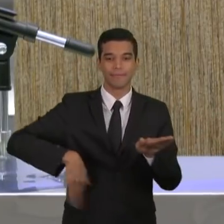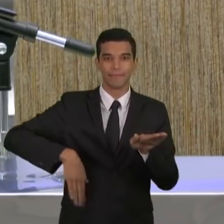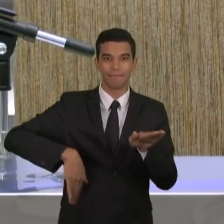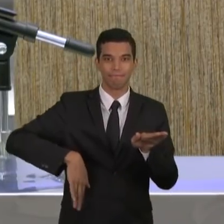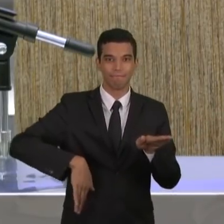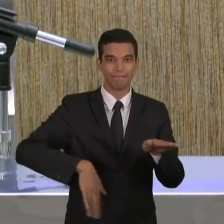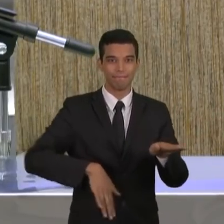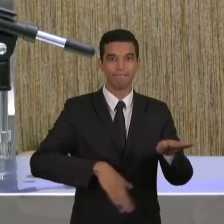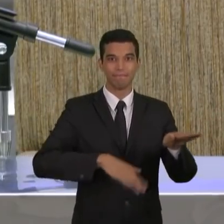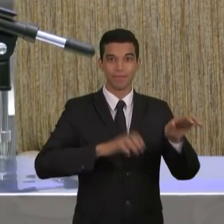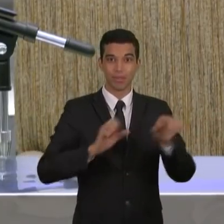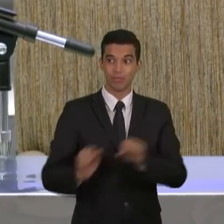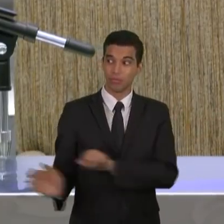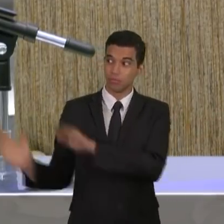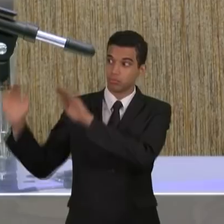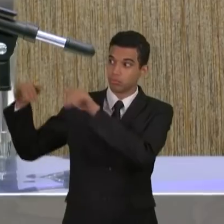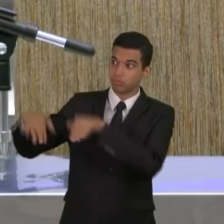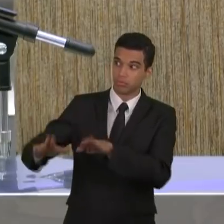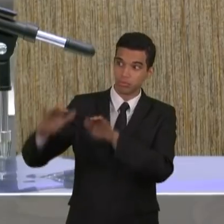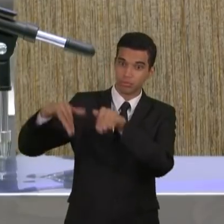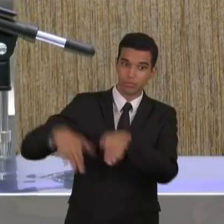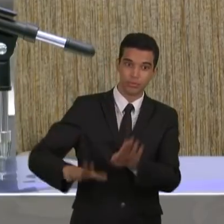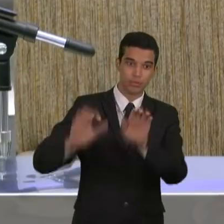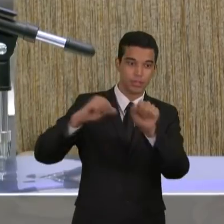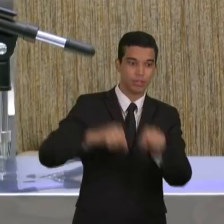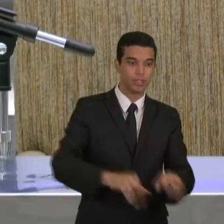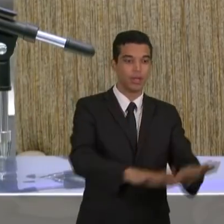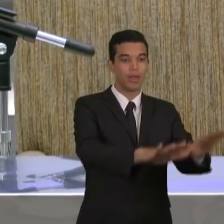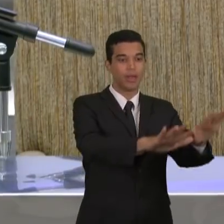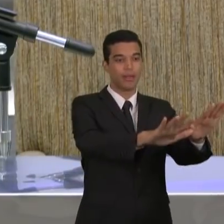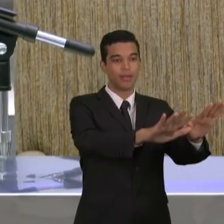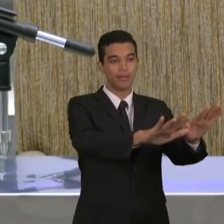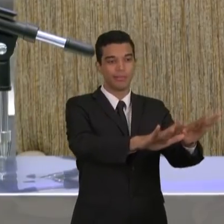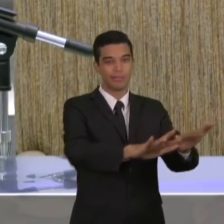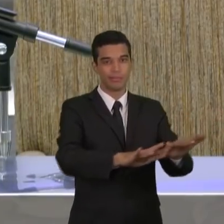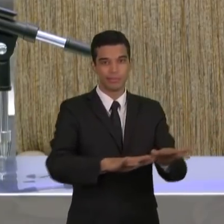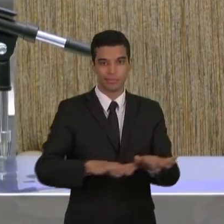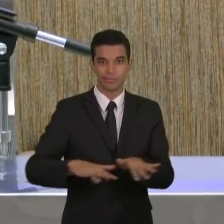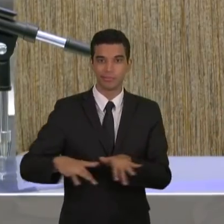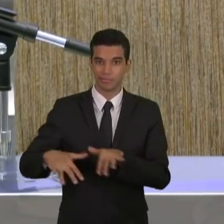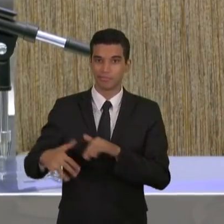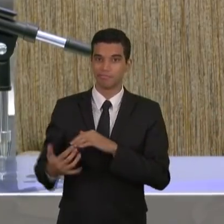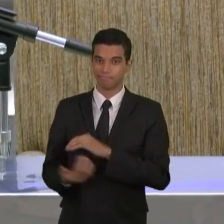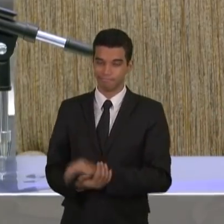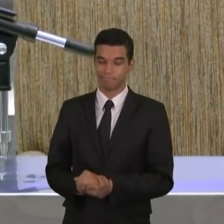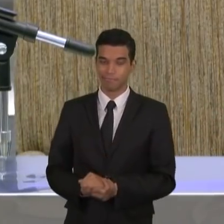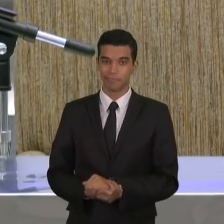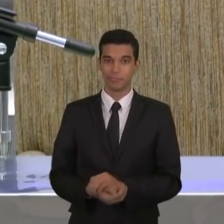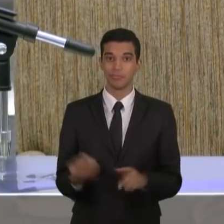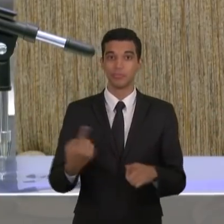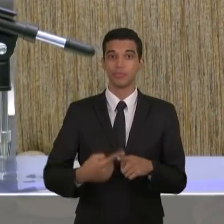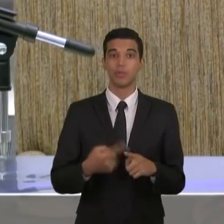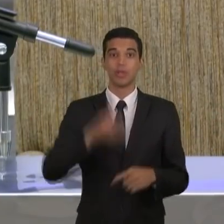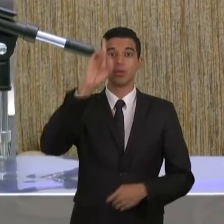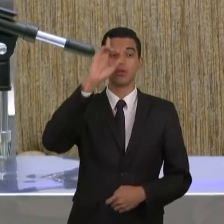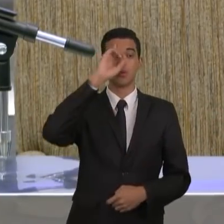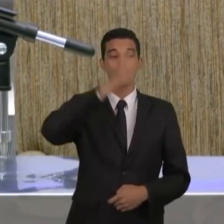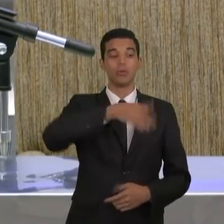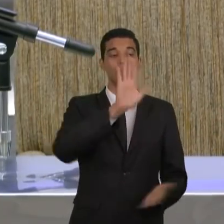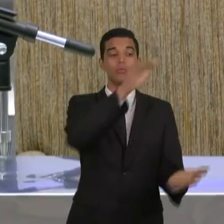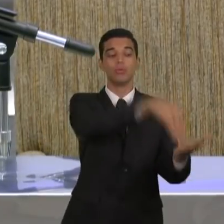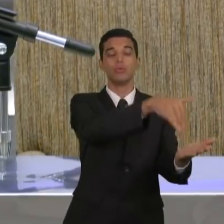Jesus um Deus que Criou todas as coisas pelo poder da sua palavra ele se